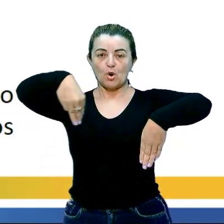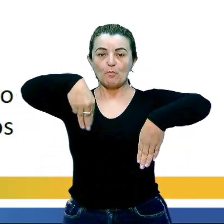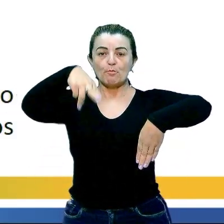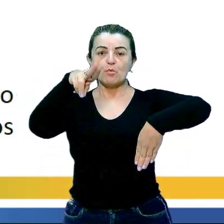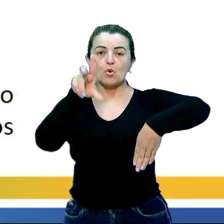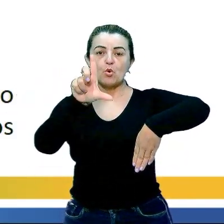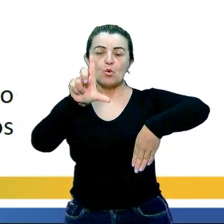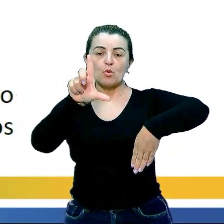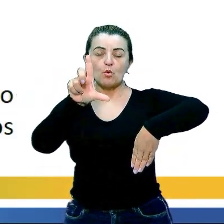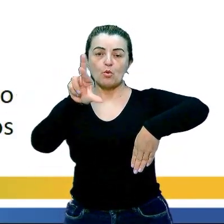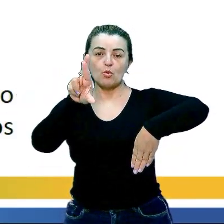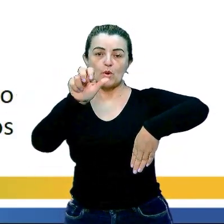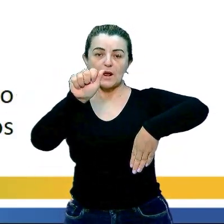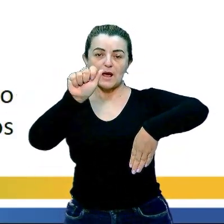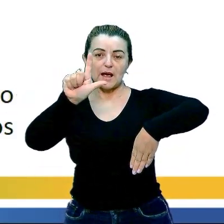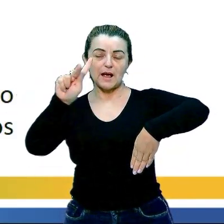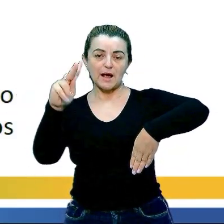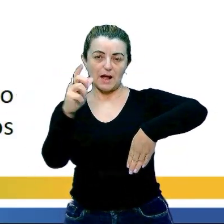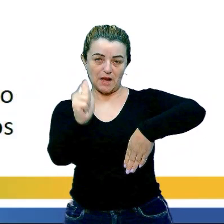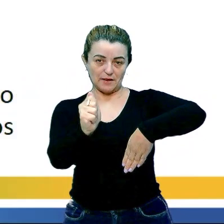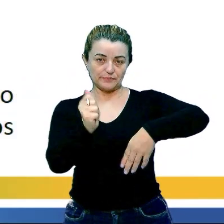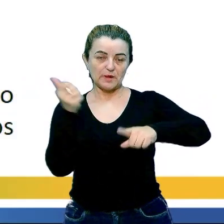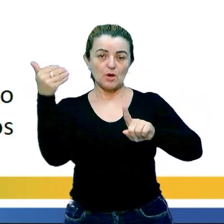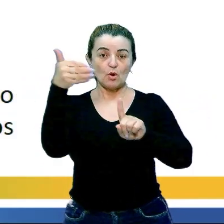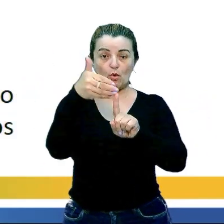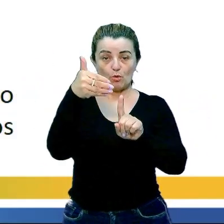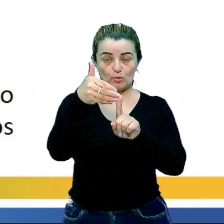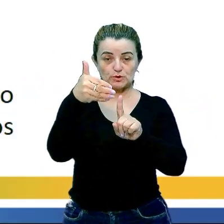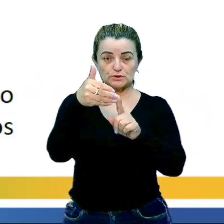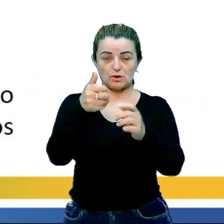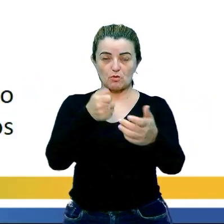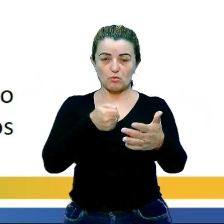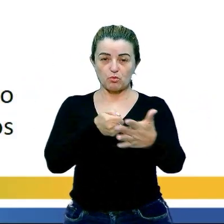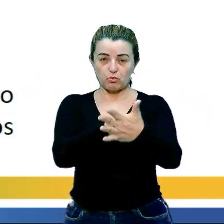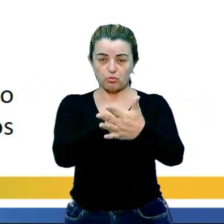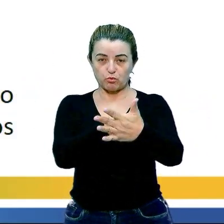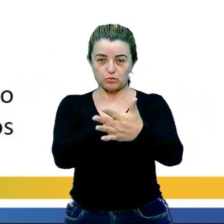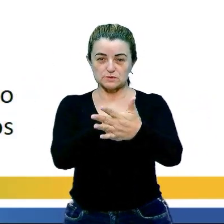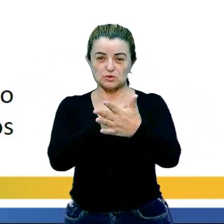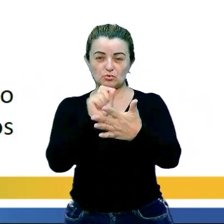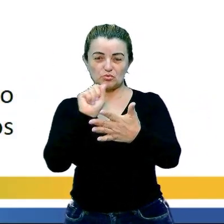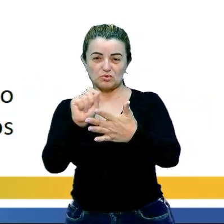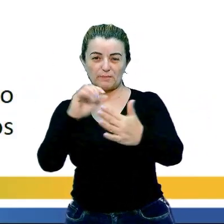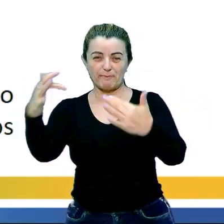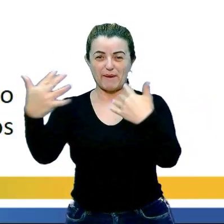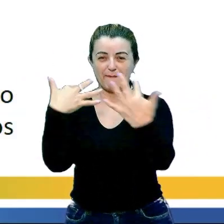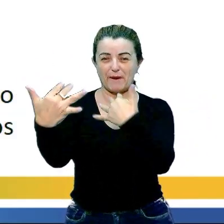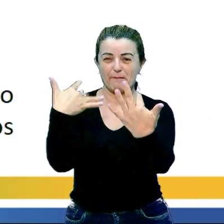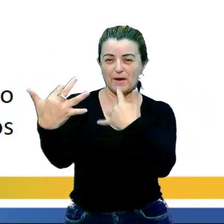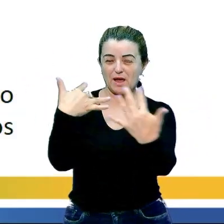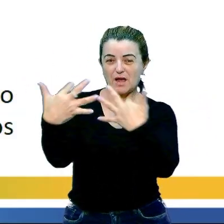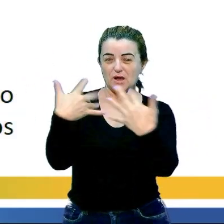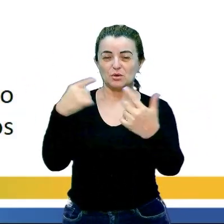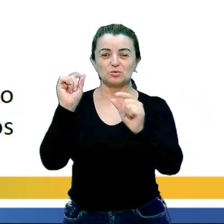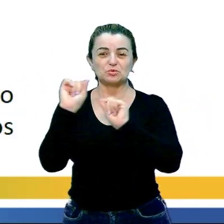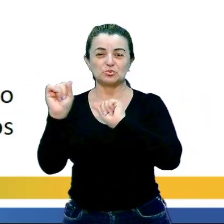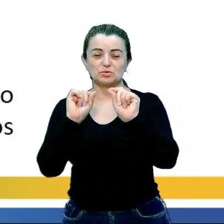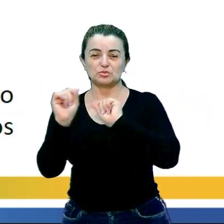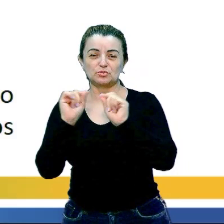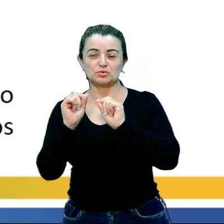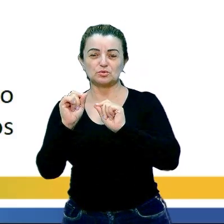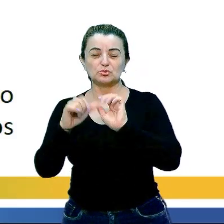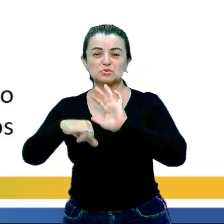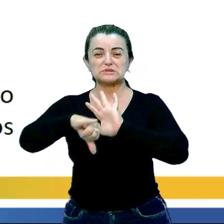da Grã-Bretanha. O objetivo de Adriano era conter as invasões bárbaras, né? É nesse período do Império